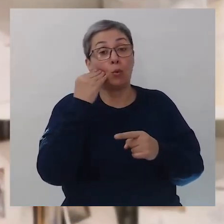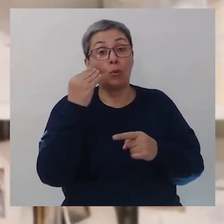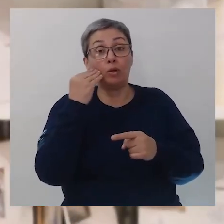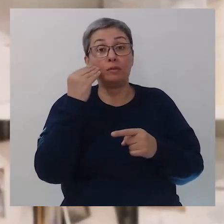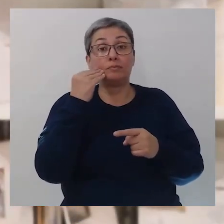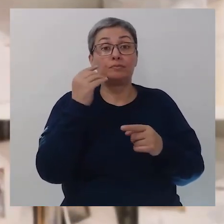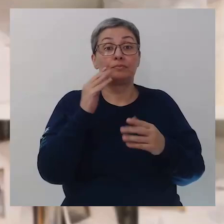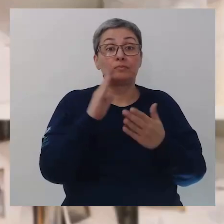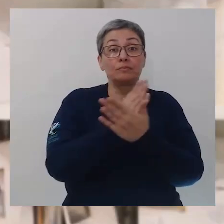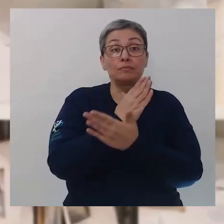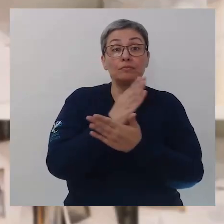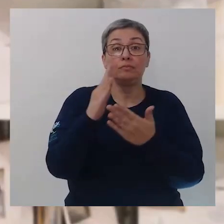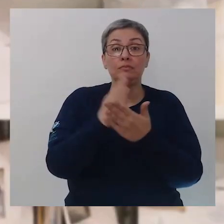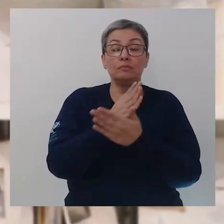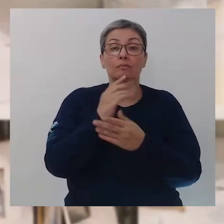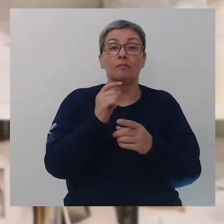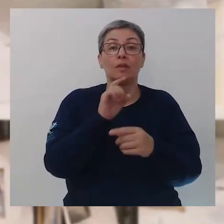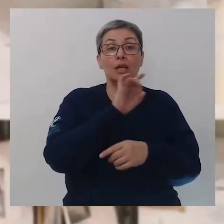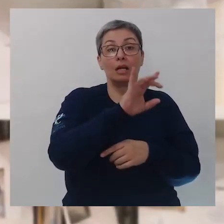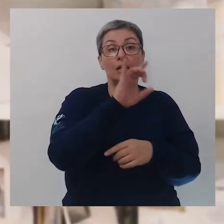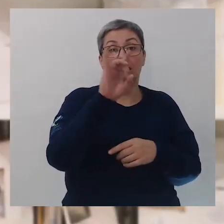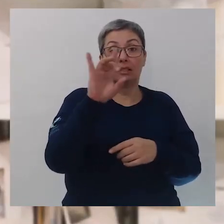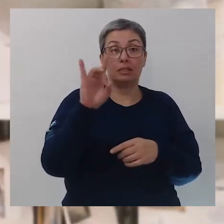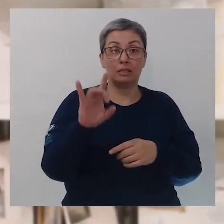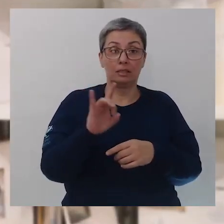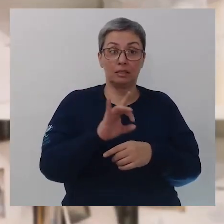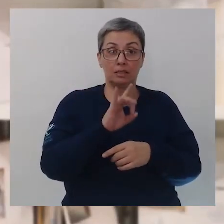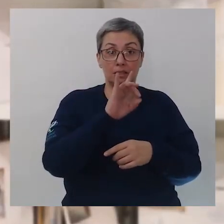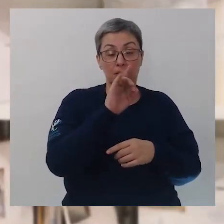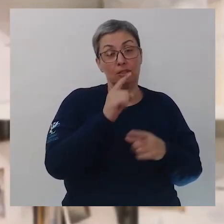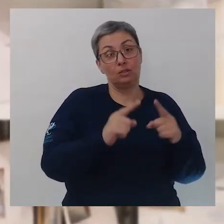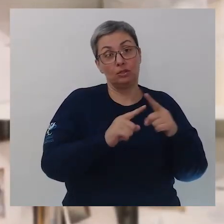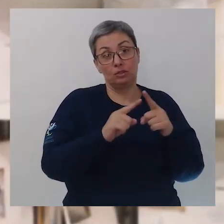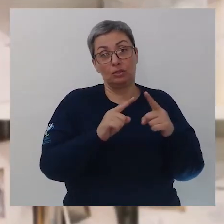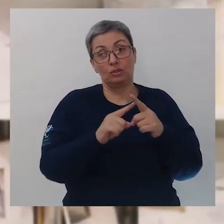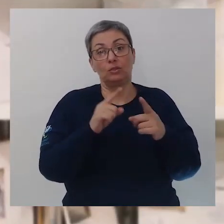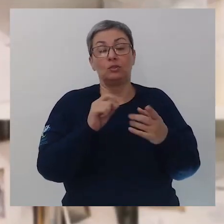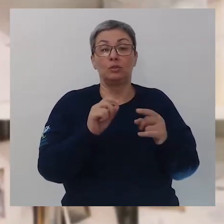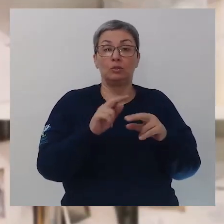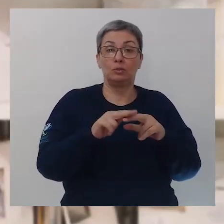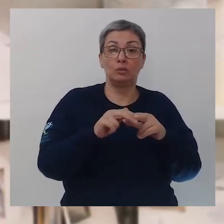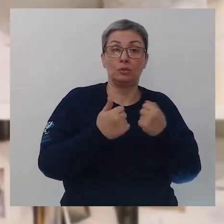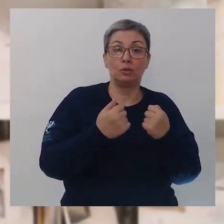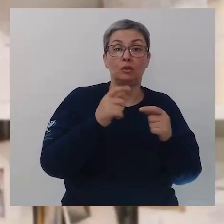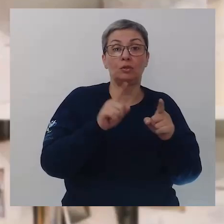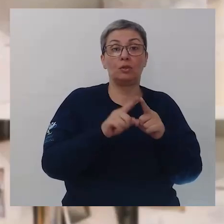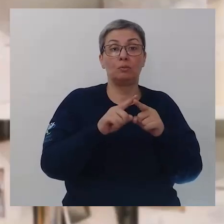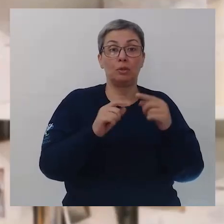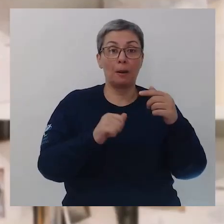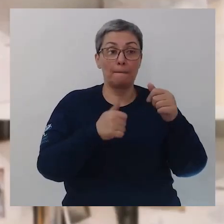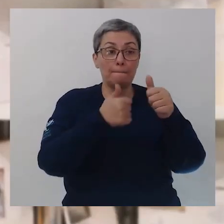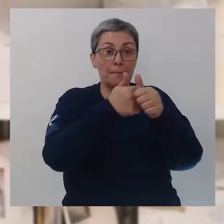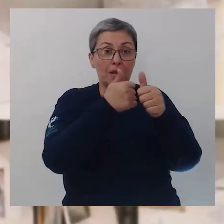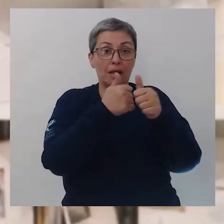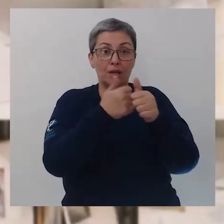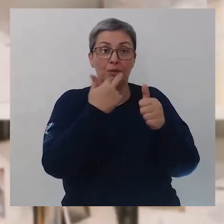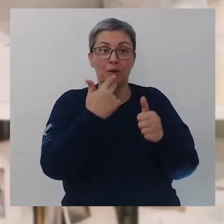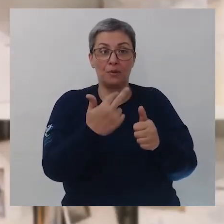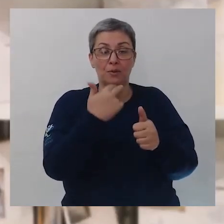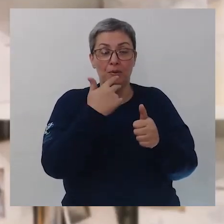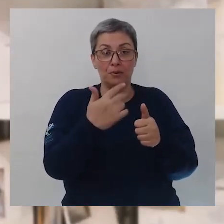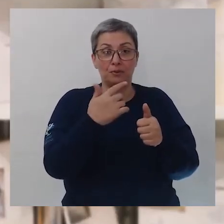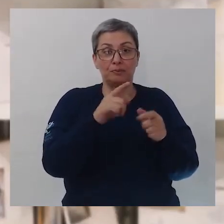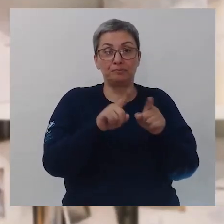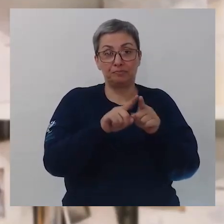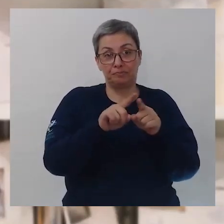tentamos distinguir cada categoria, né, por conta da proximidade,